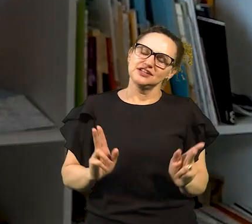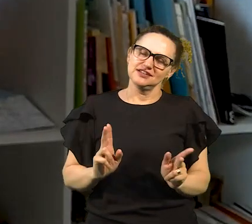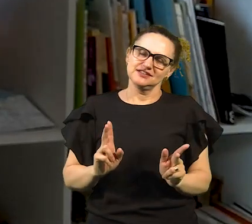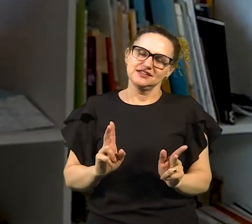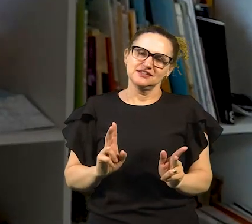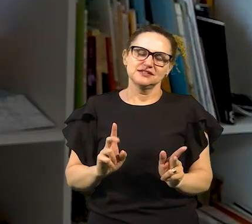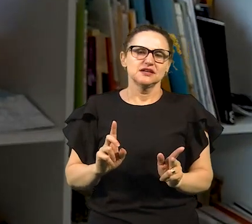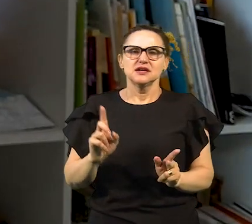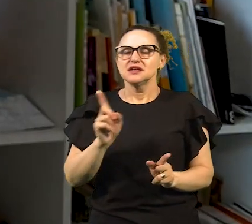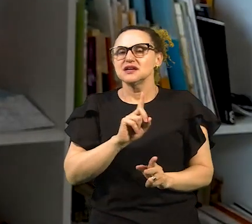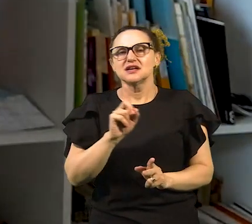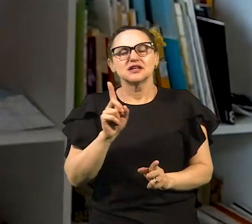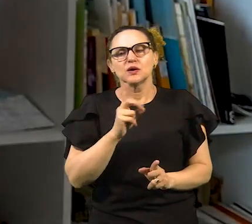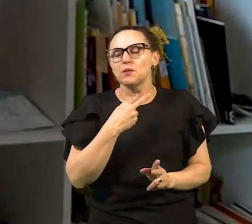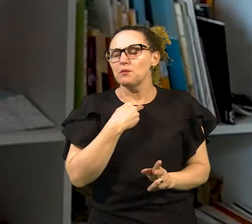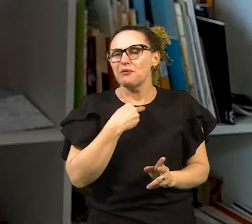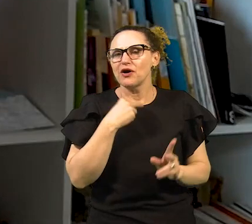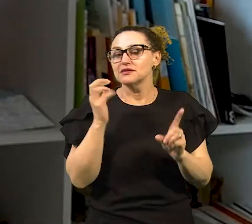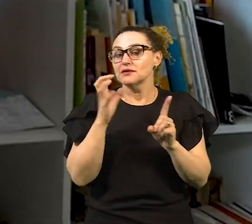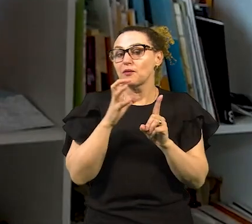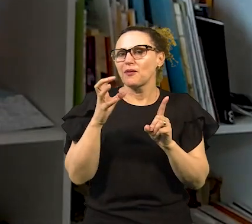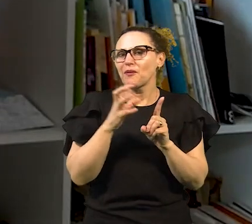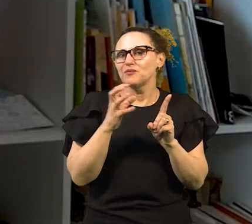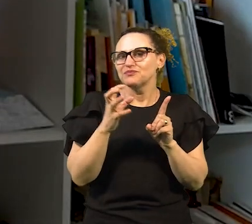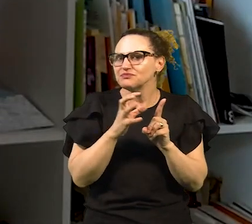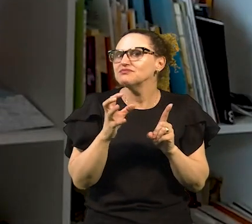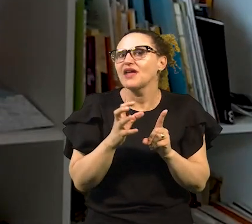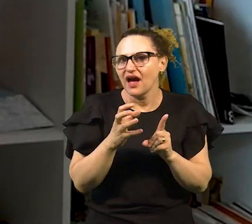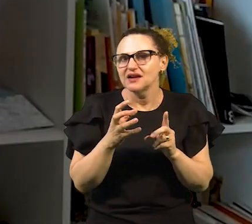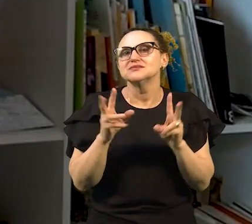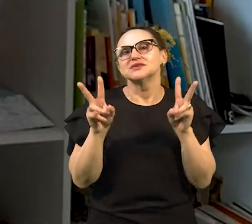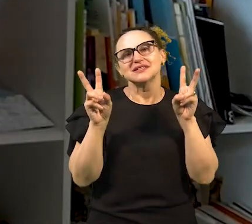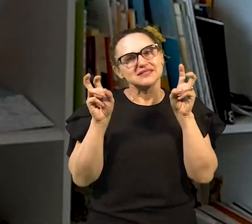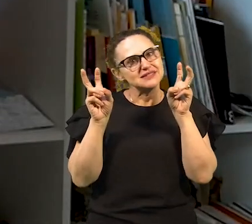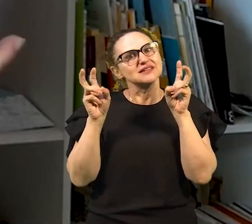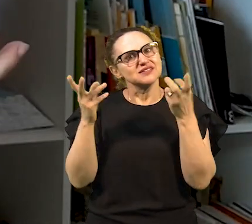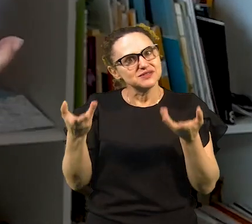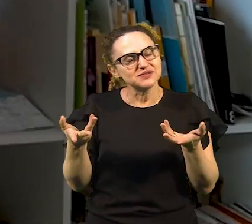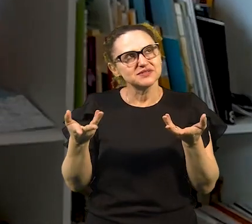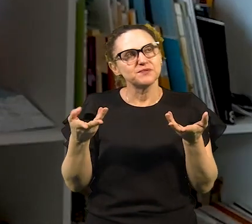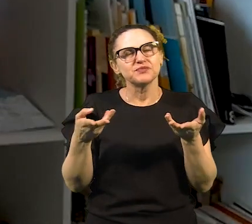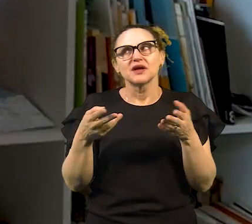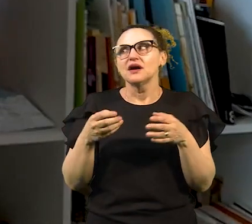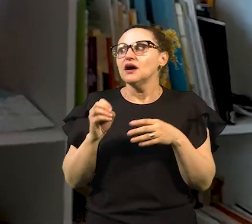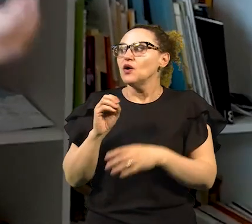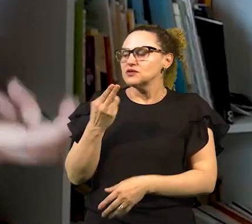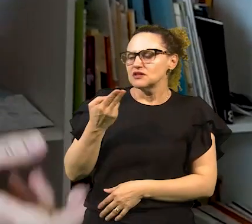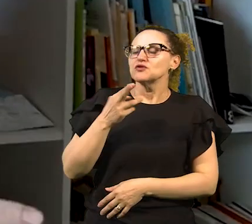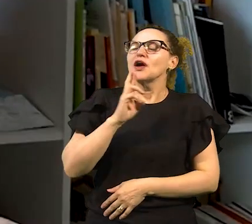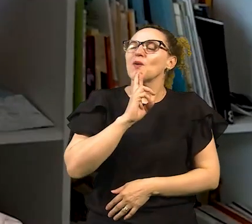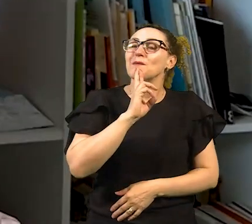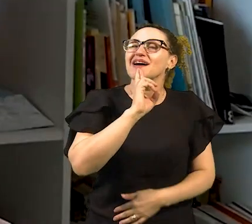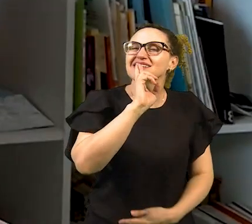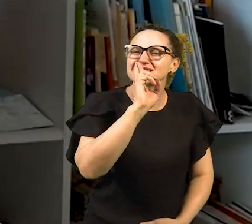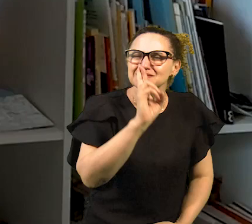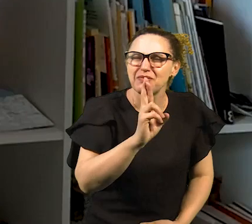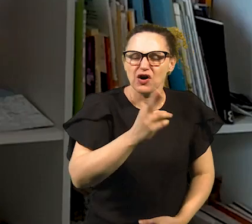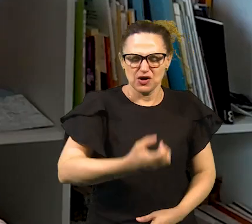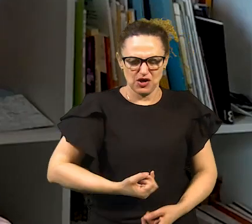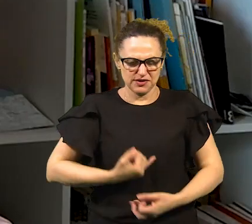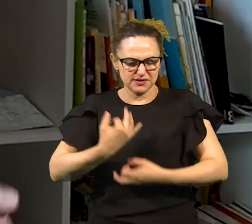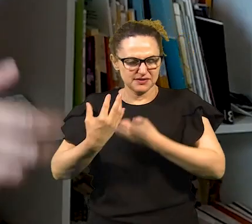deixar contaminar por esses assuntos, né? Ou seja, uma resposta a essa poesia tão contaminada